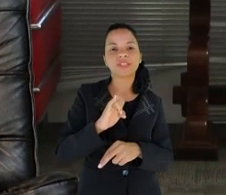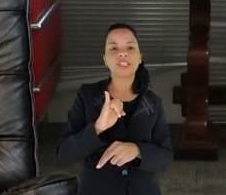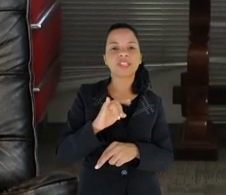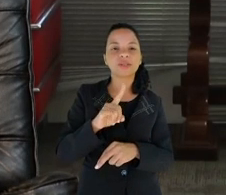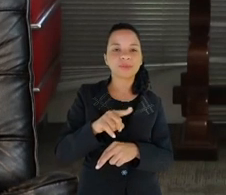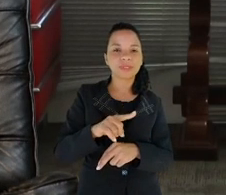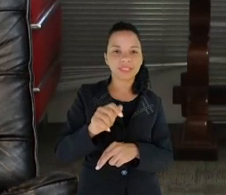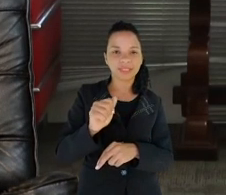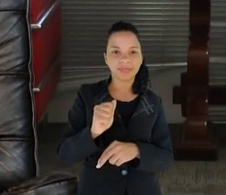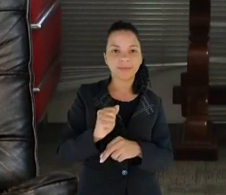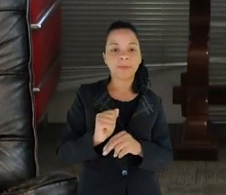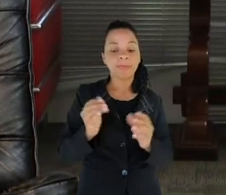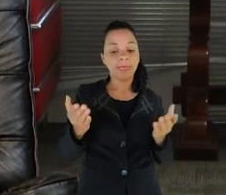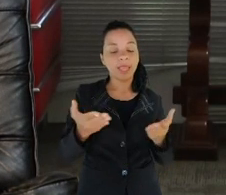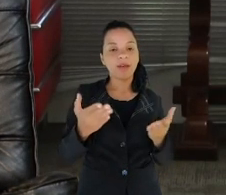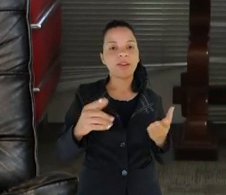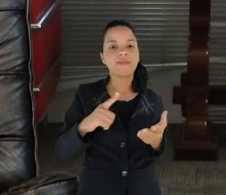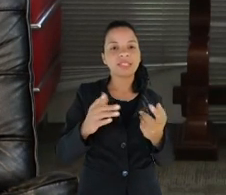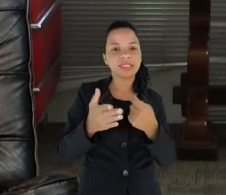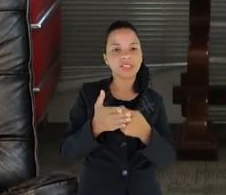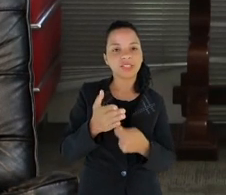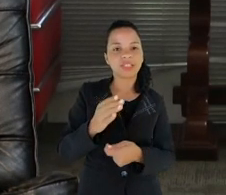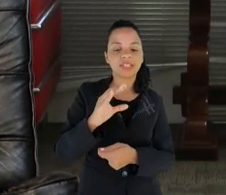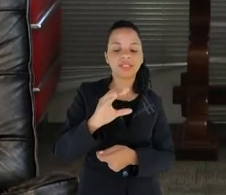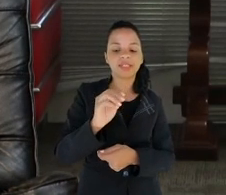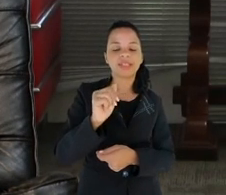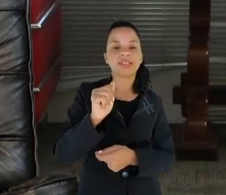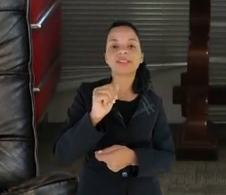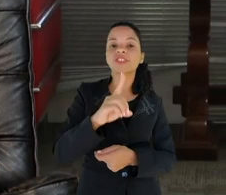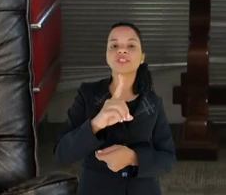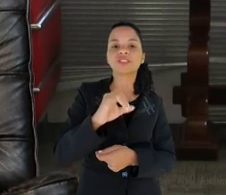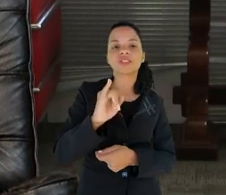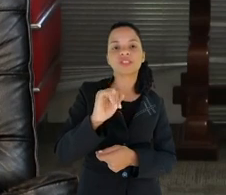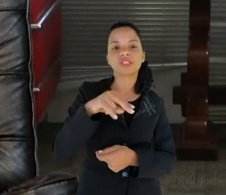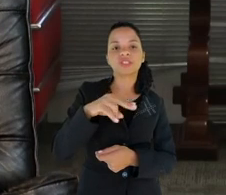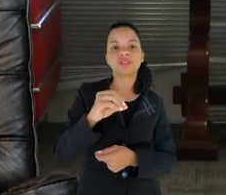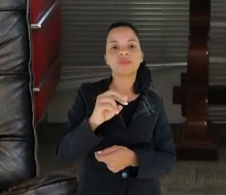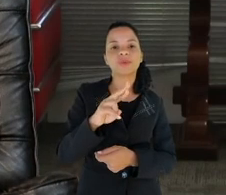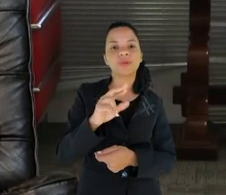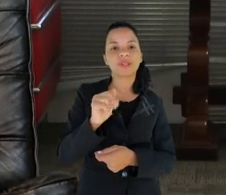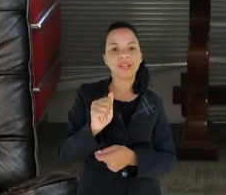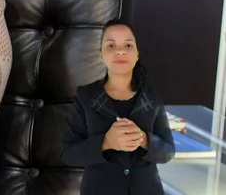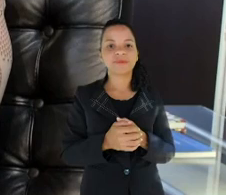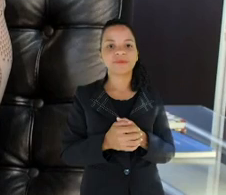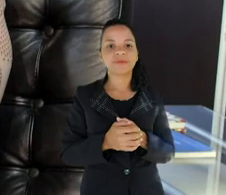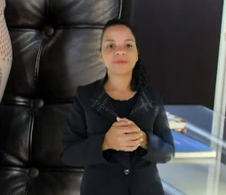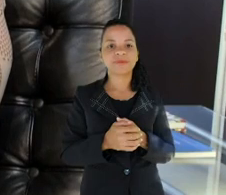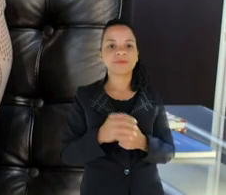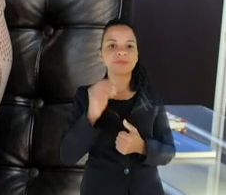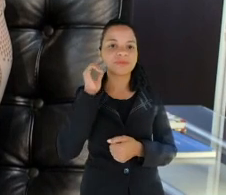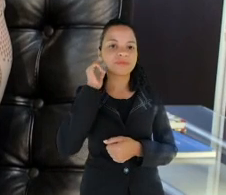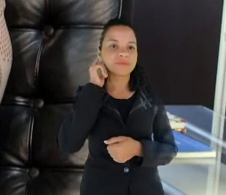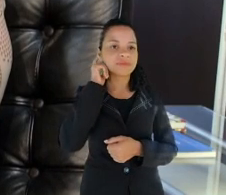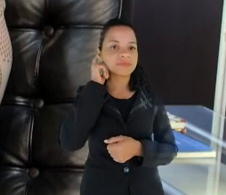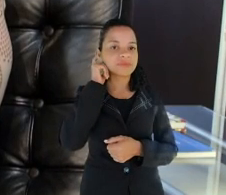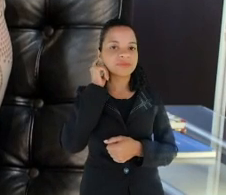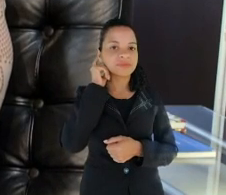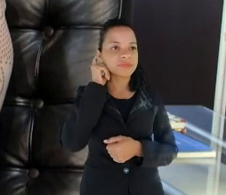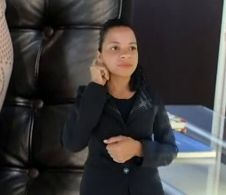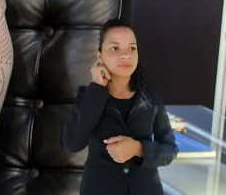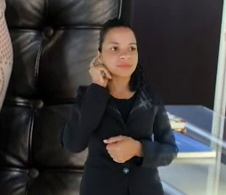conversaremos com a escritora Dinorá Cansado, que nos brindará com este bate-papo sobre sua obra, Brasília, Capital das